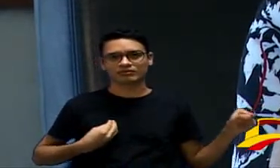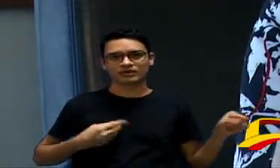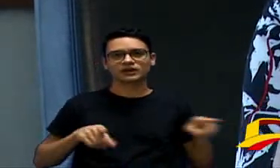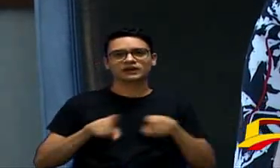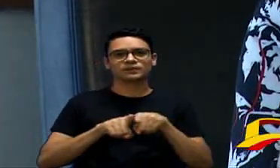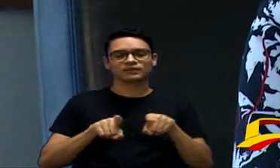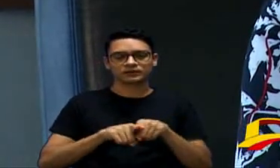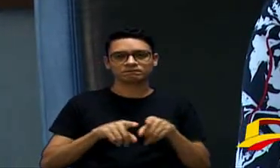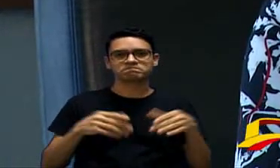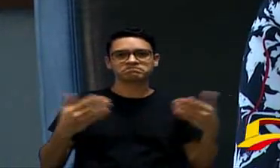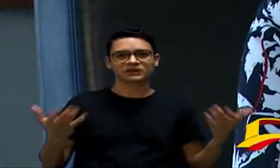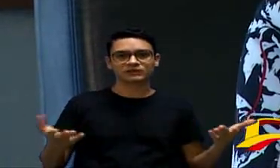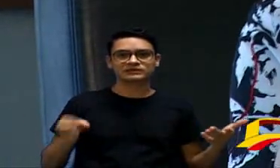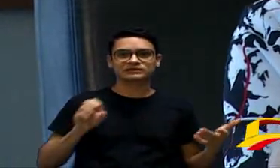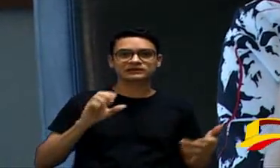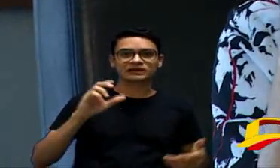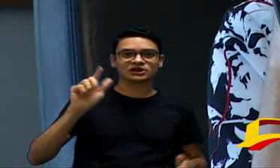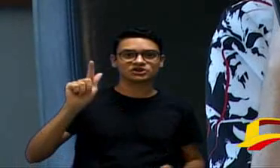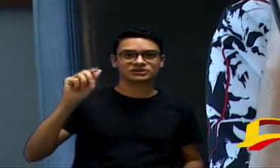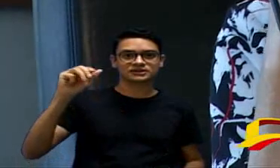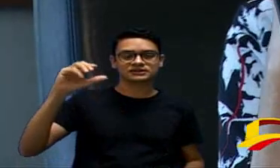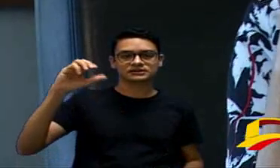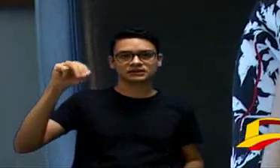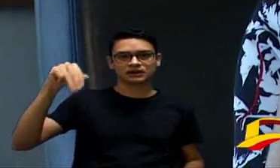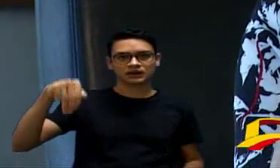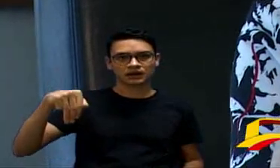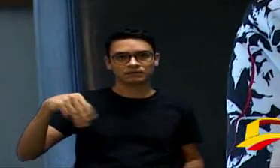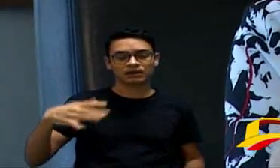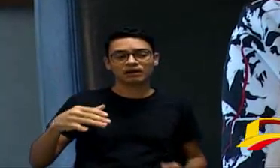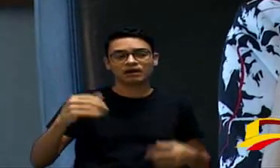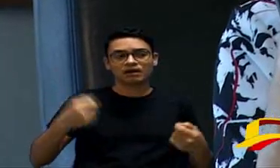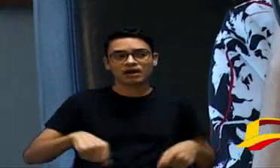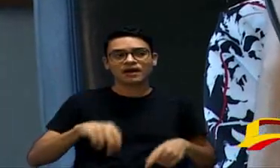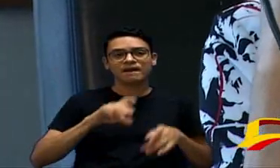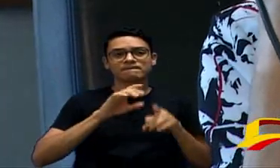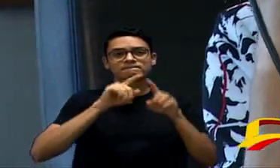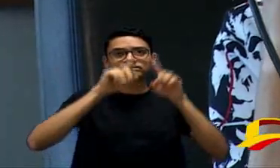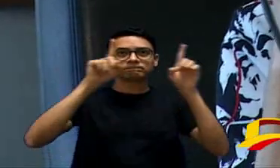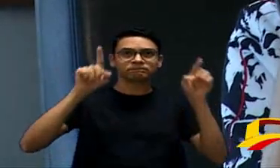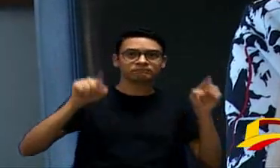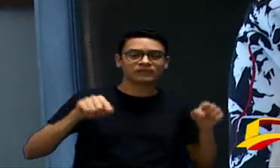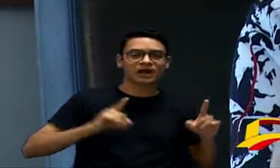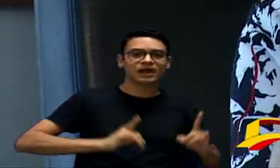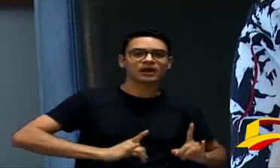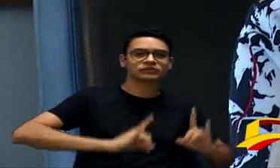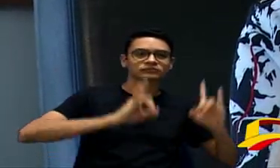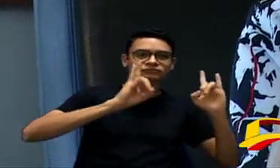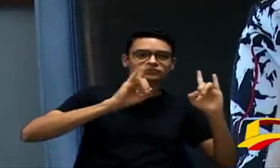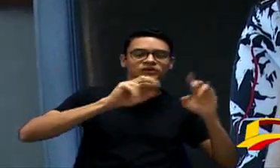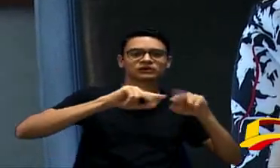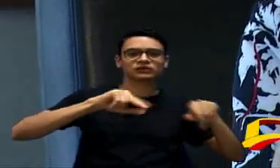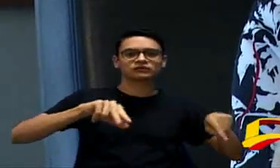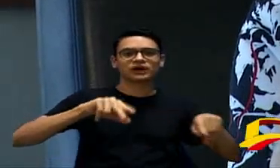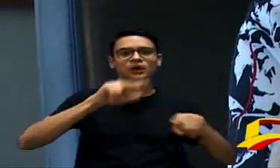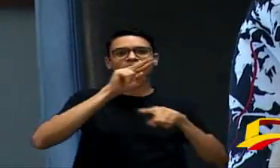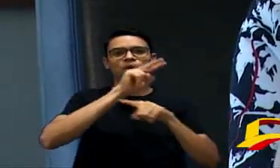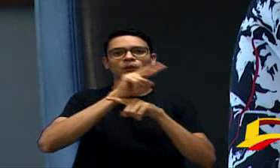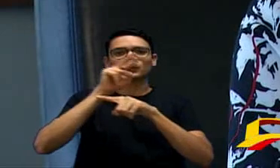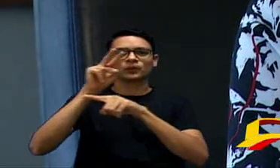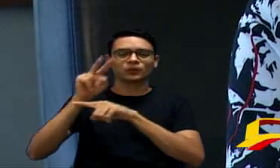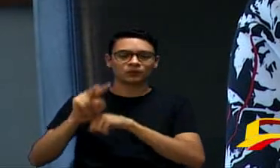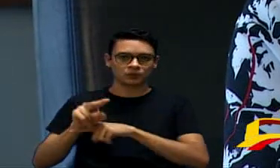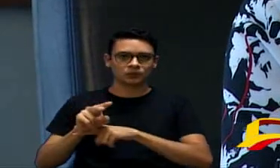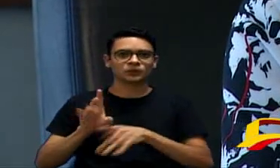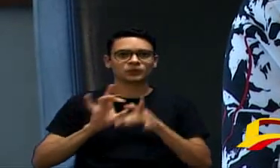de se a Guarda Civil Municipal proteger patrimônio público, a Polícia Civil, né, a Polícia Militar também,